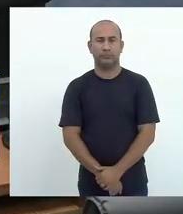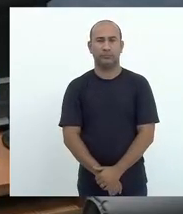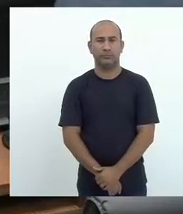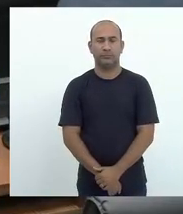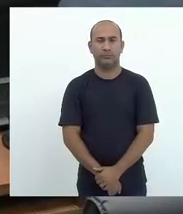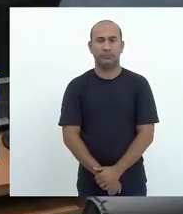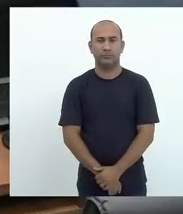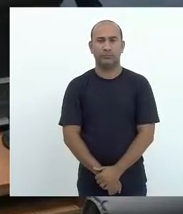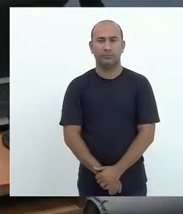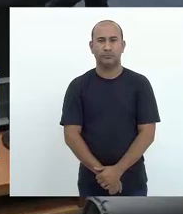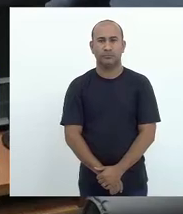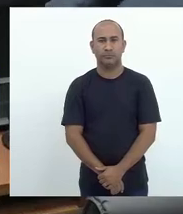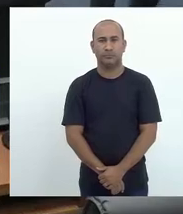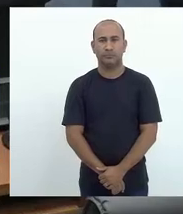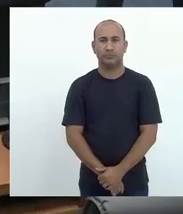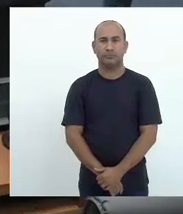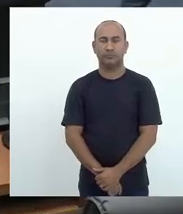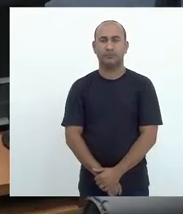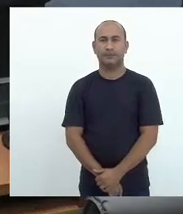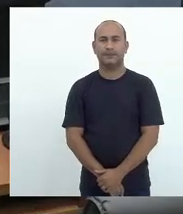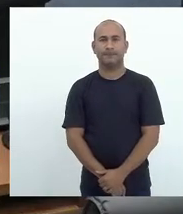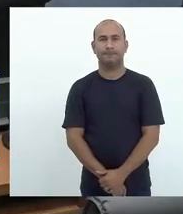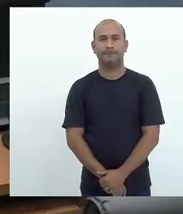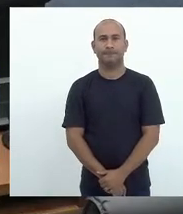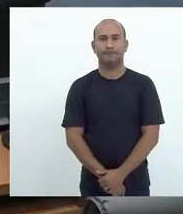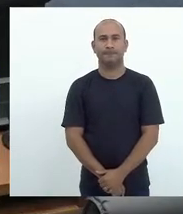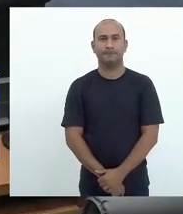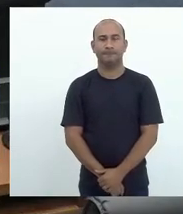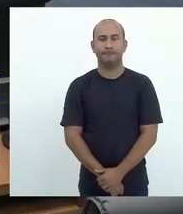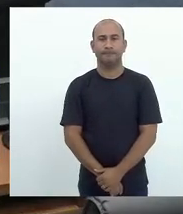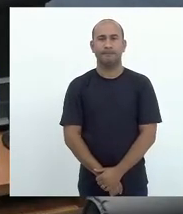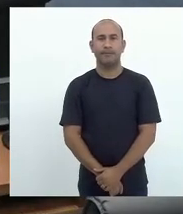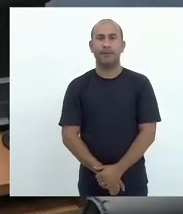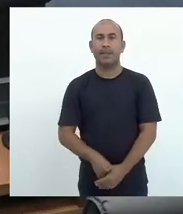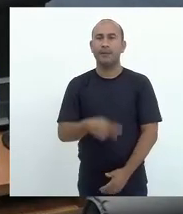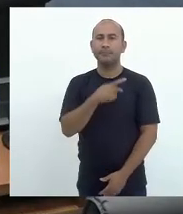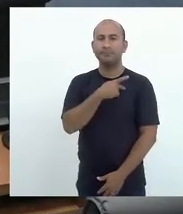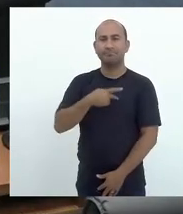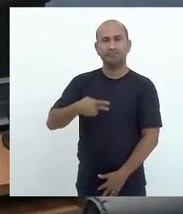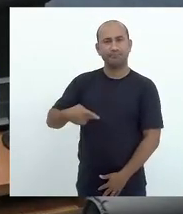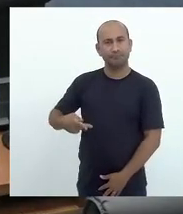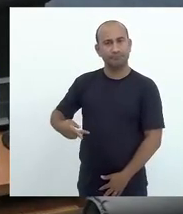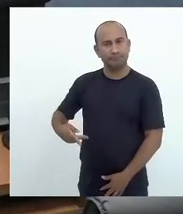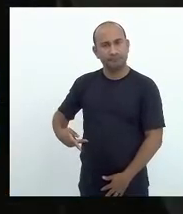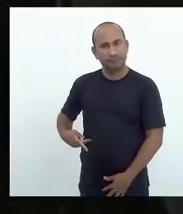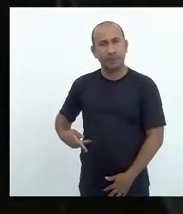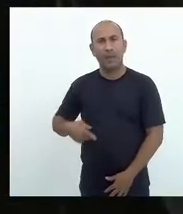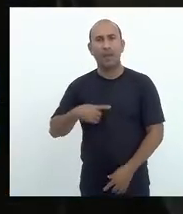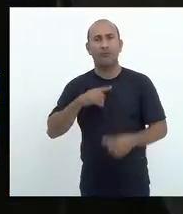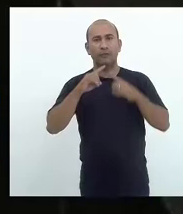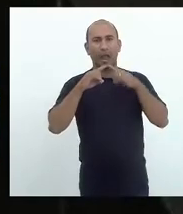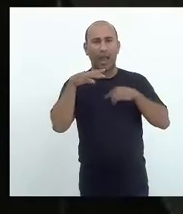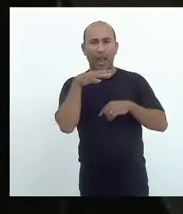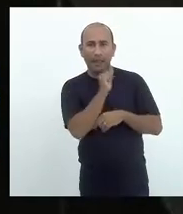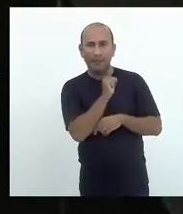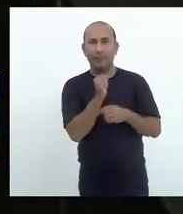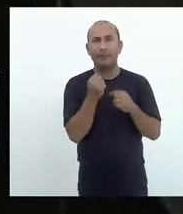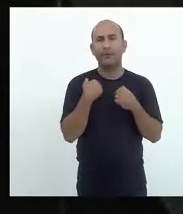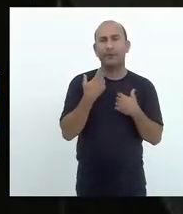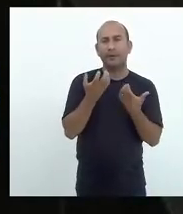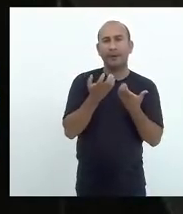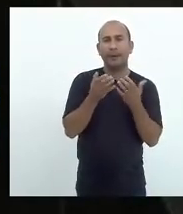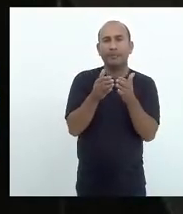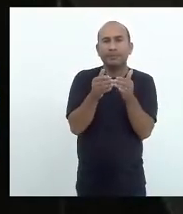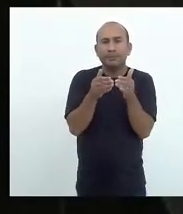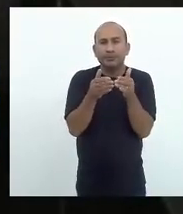Senhor presidente, Vou discutir bem rápido, quero pedir permissão aqui,